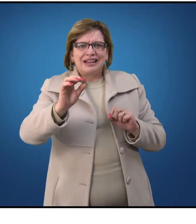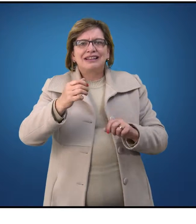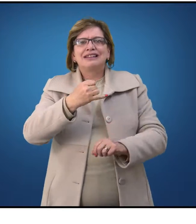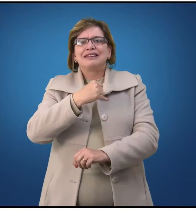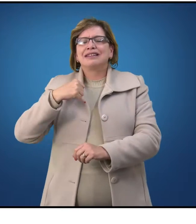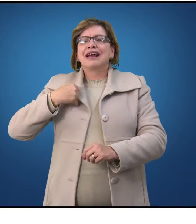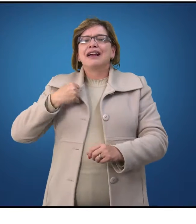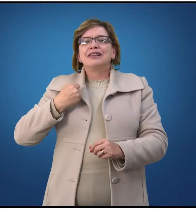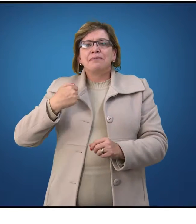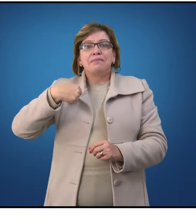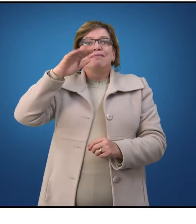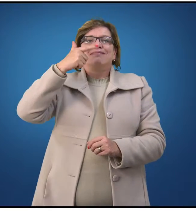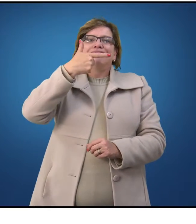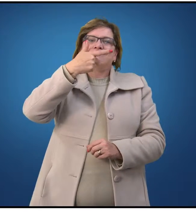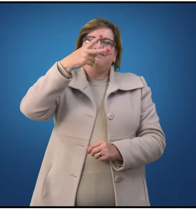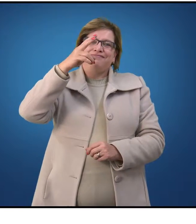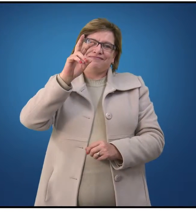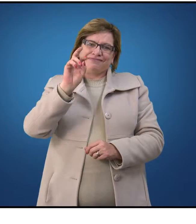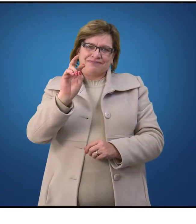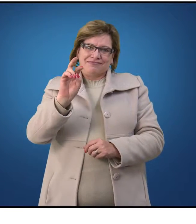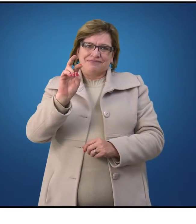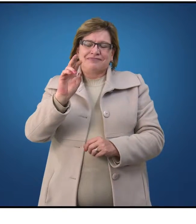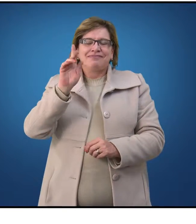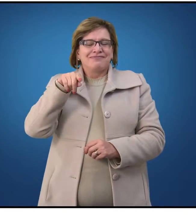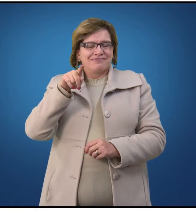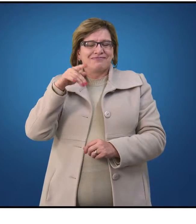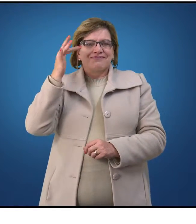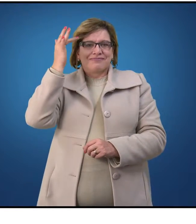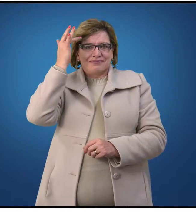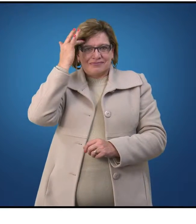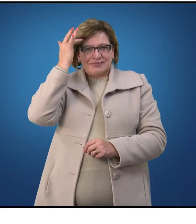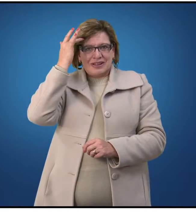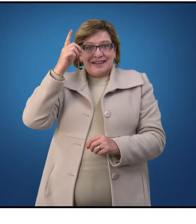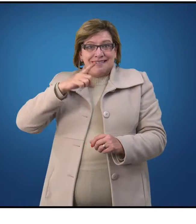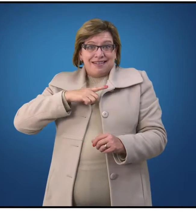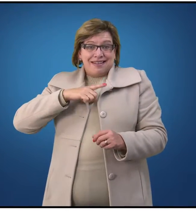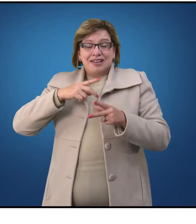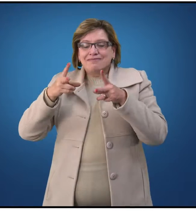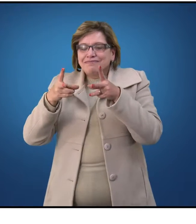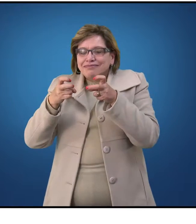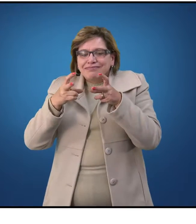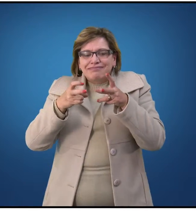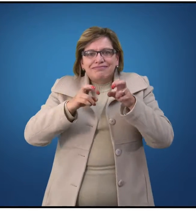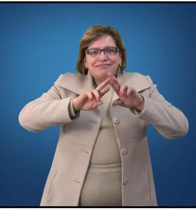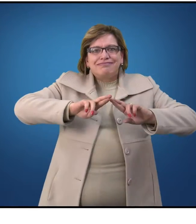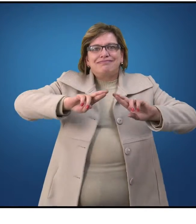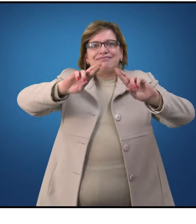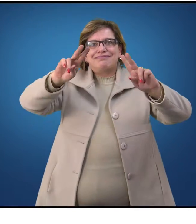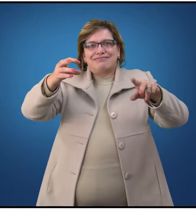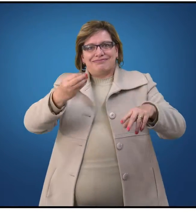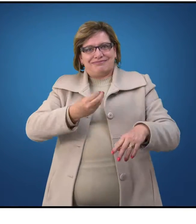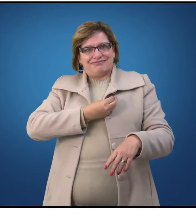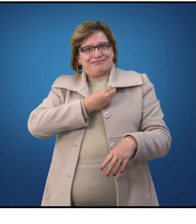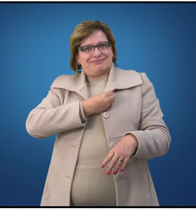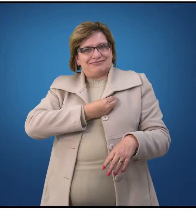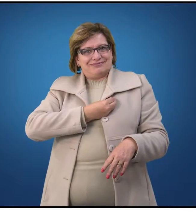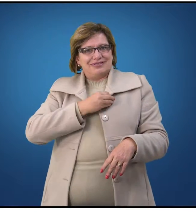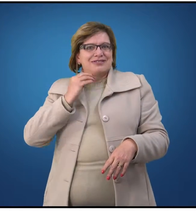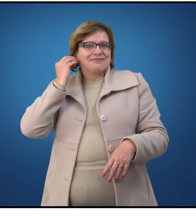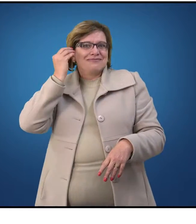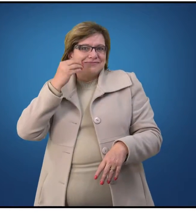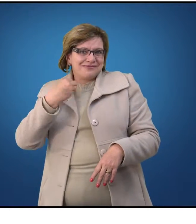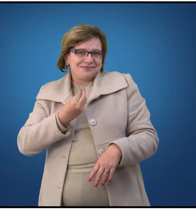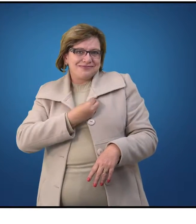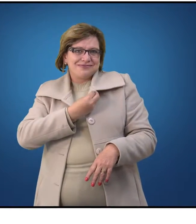é acima de 25 anos. Então, que ele tem já essa percepção diferenciada de vida e que a experiência de vida